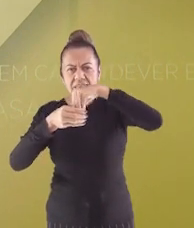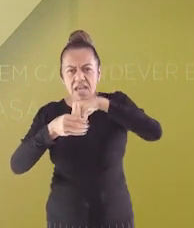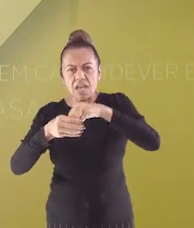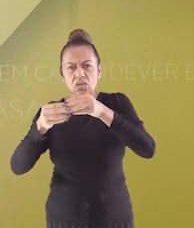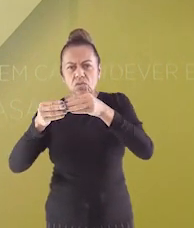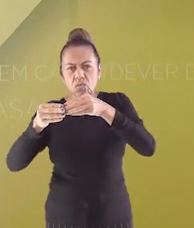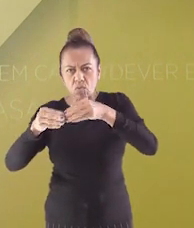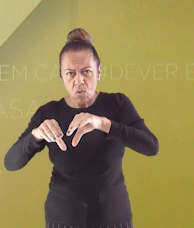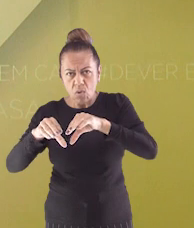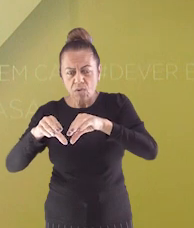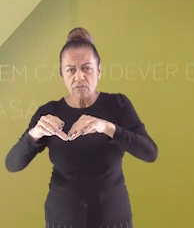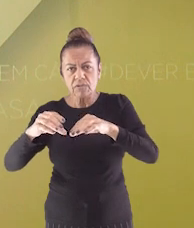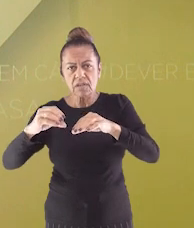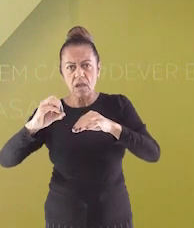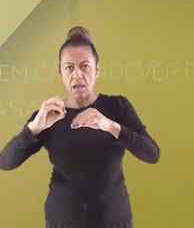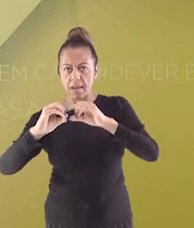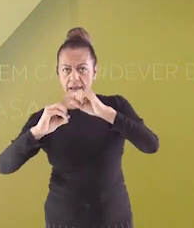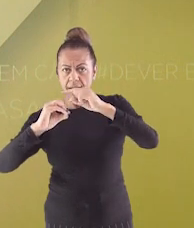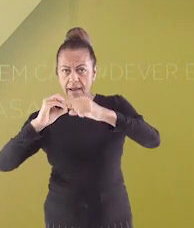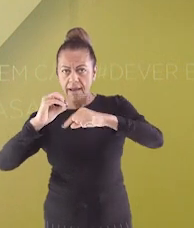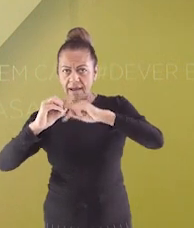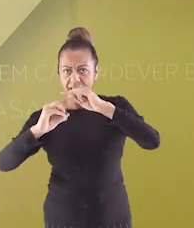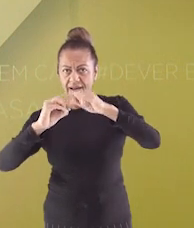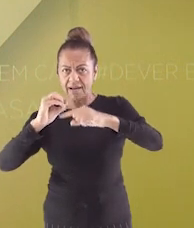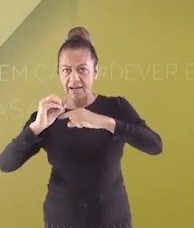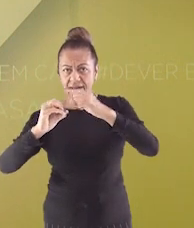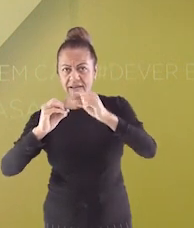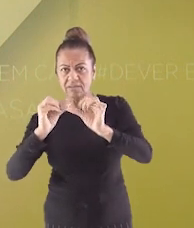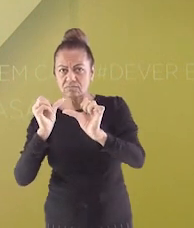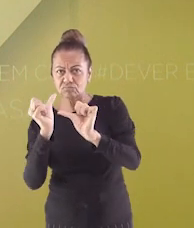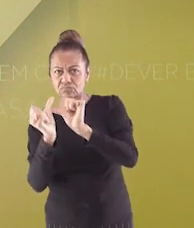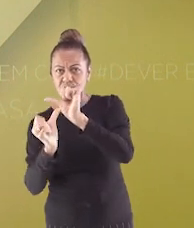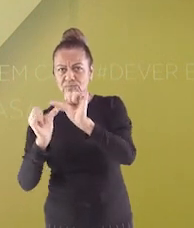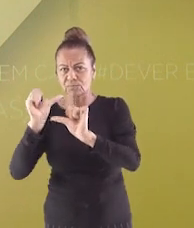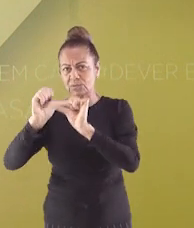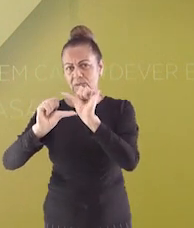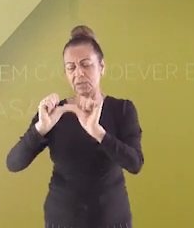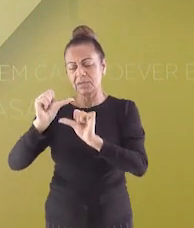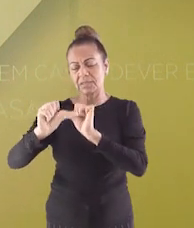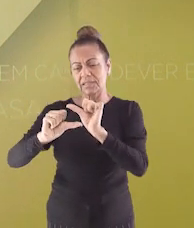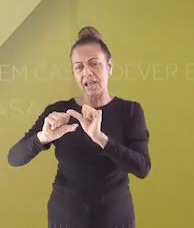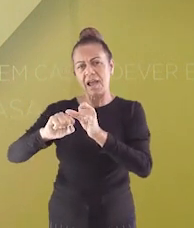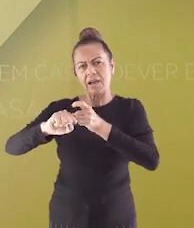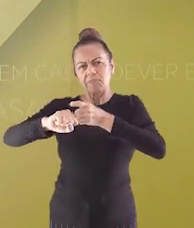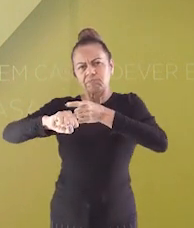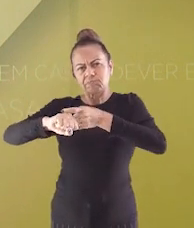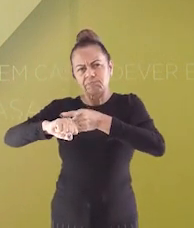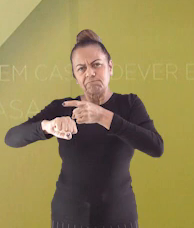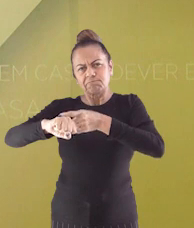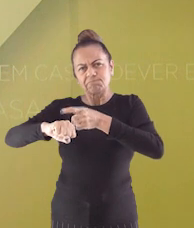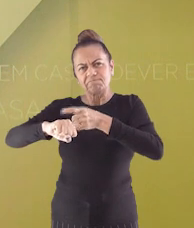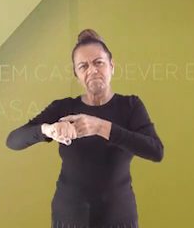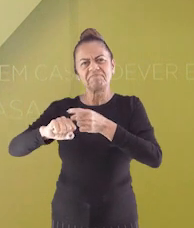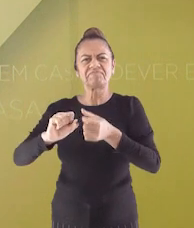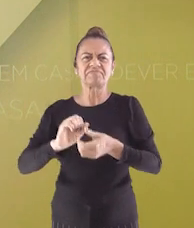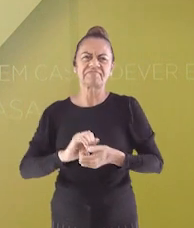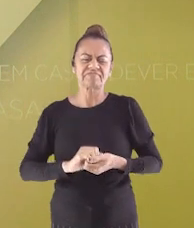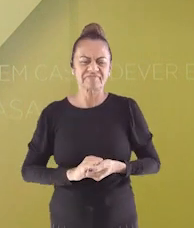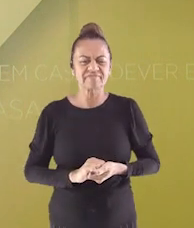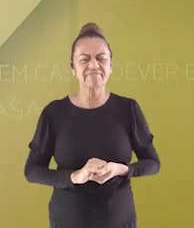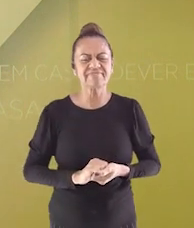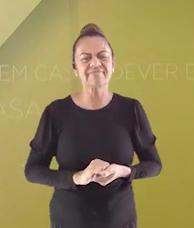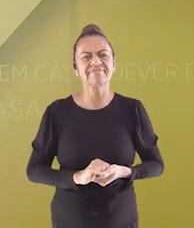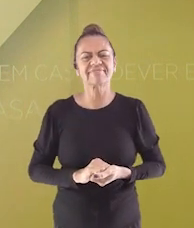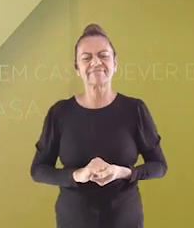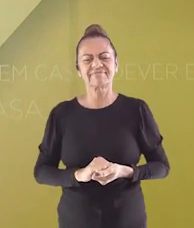as moléculas de proteína do ovo e fazem com que essas moléculas se arranjem